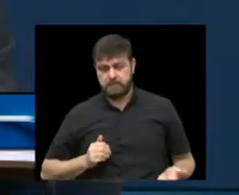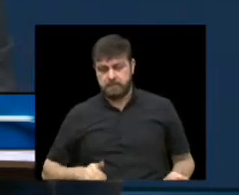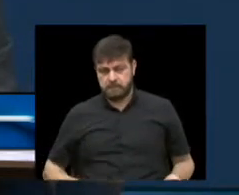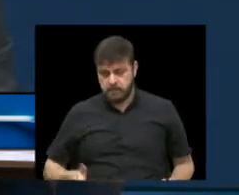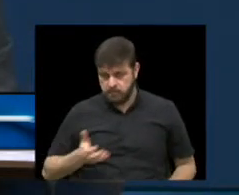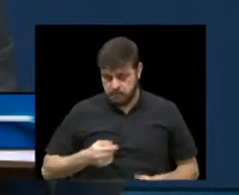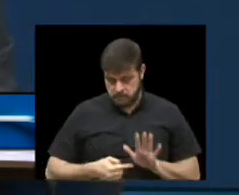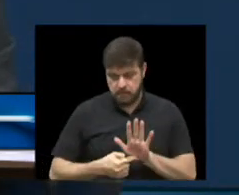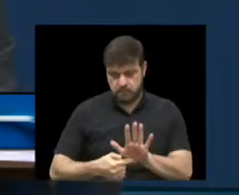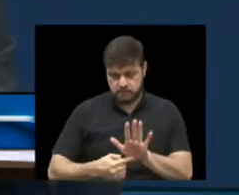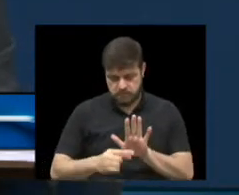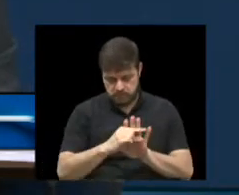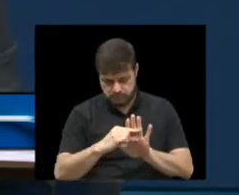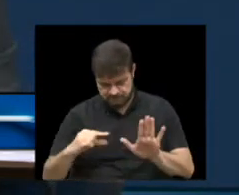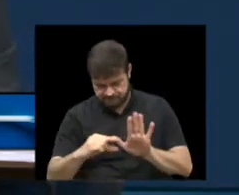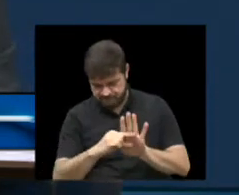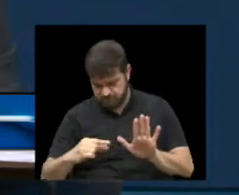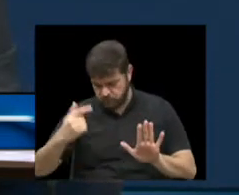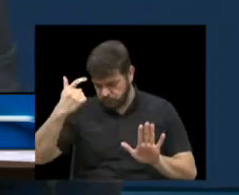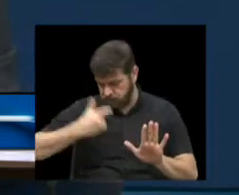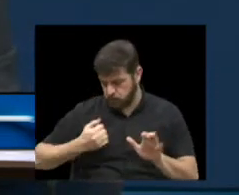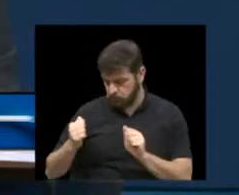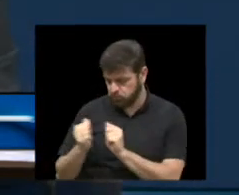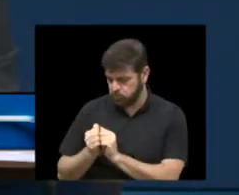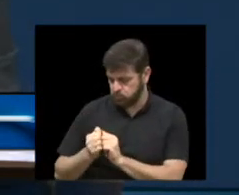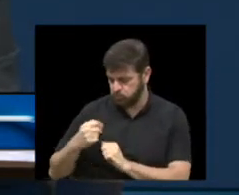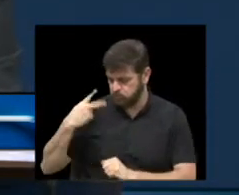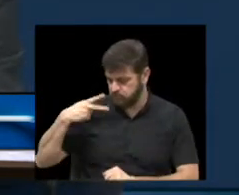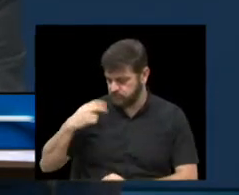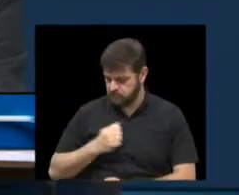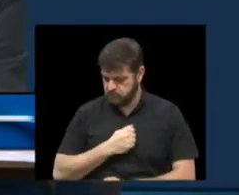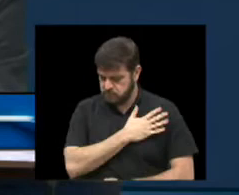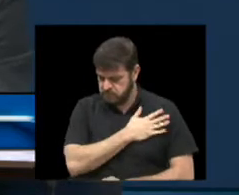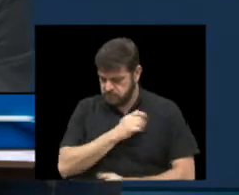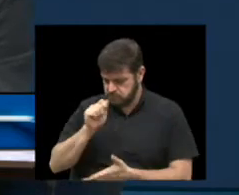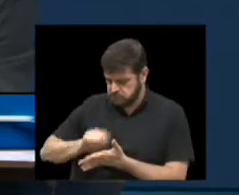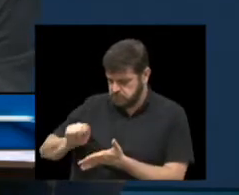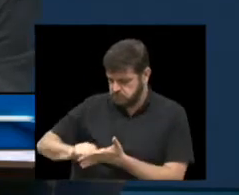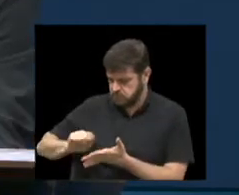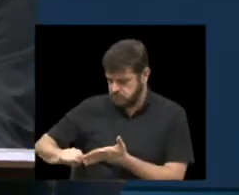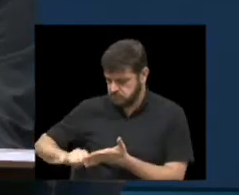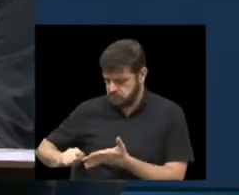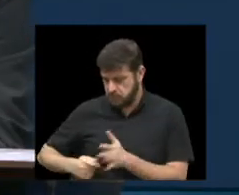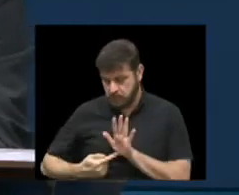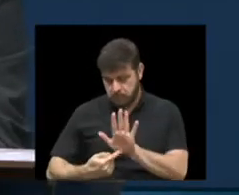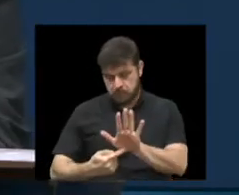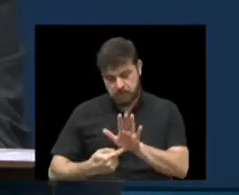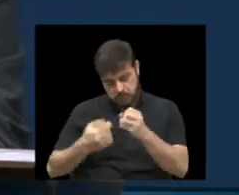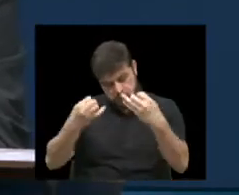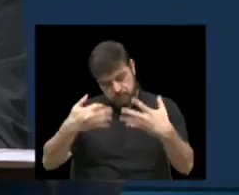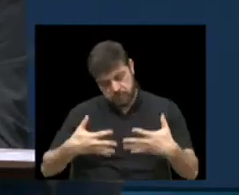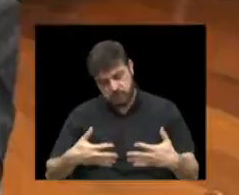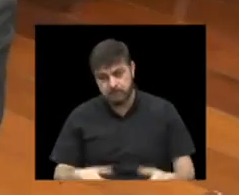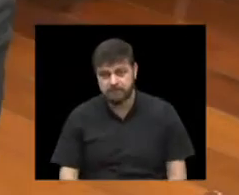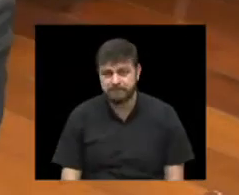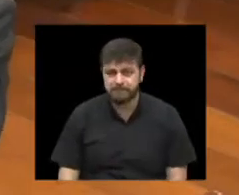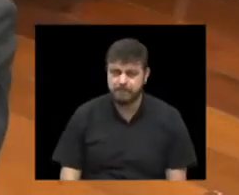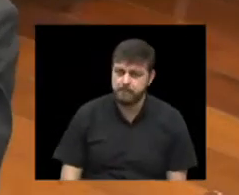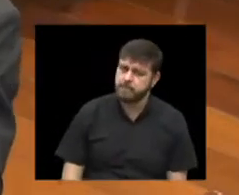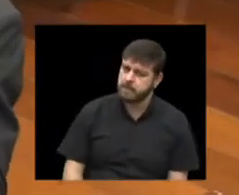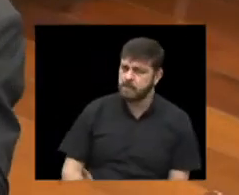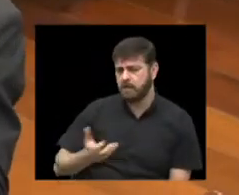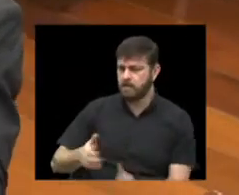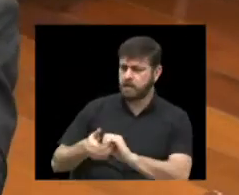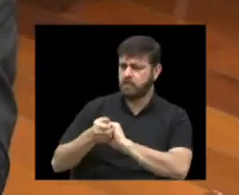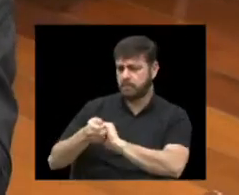duas emendas que eu e o nobre vereador Tenente Santino apresentamos. Pois não, vereador Luiz Henrique Cirilo. Bom, vereador, eu quero